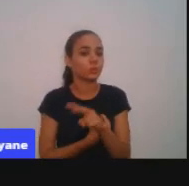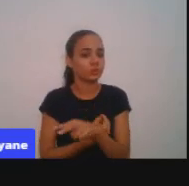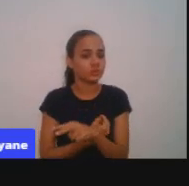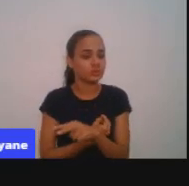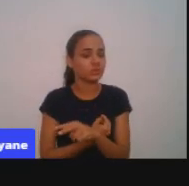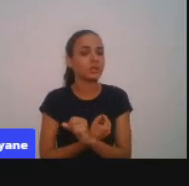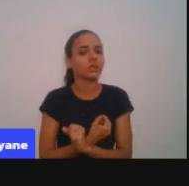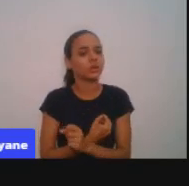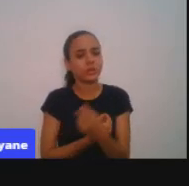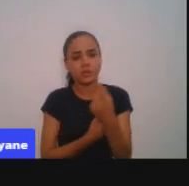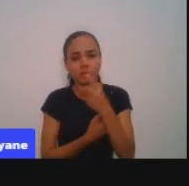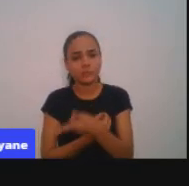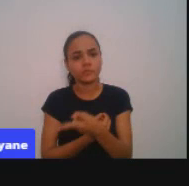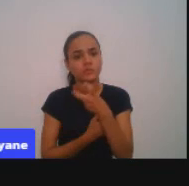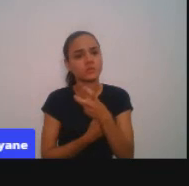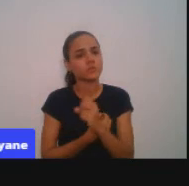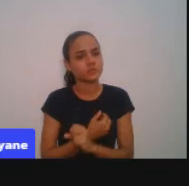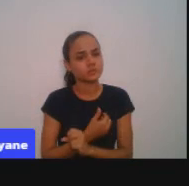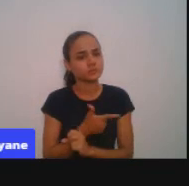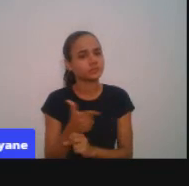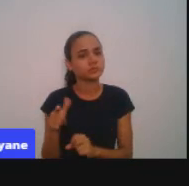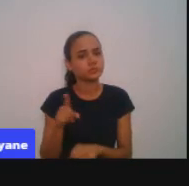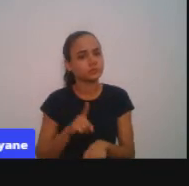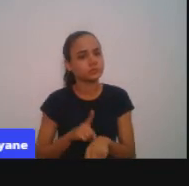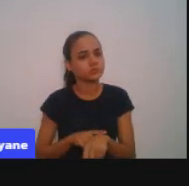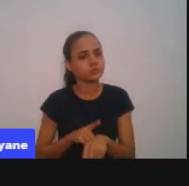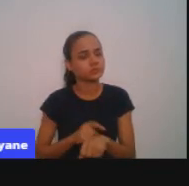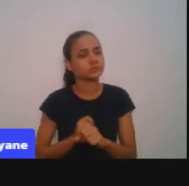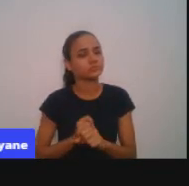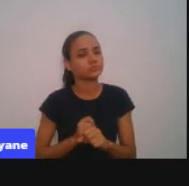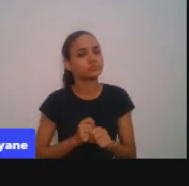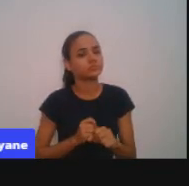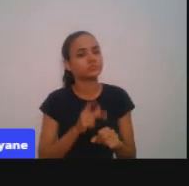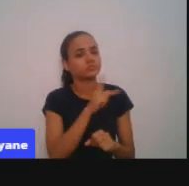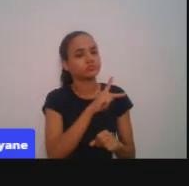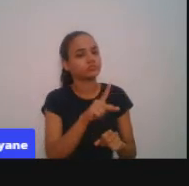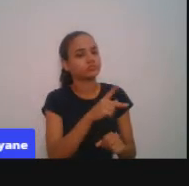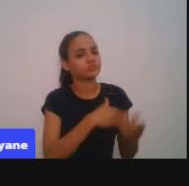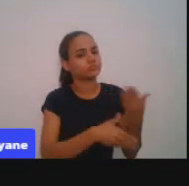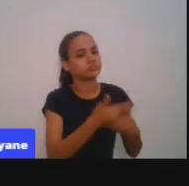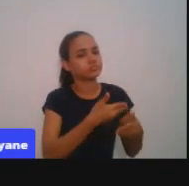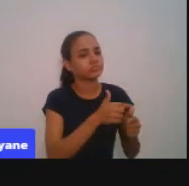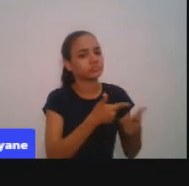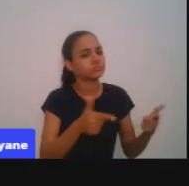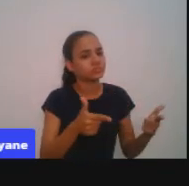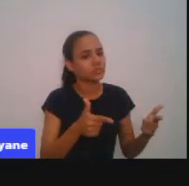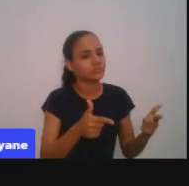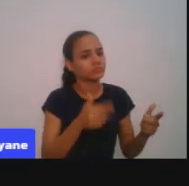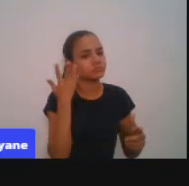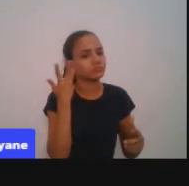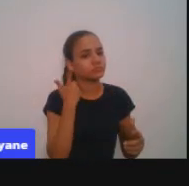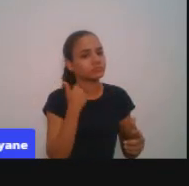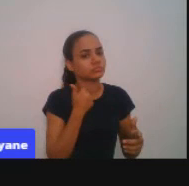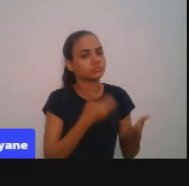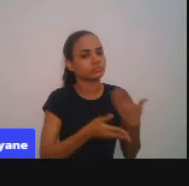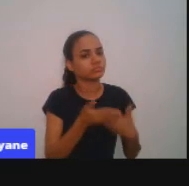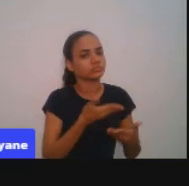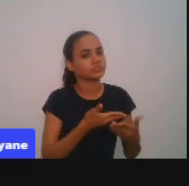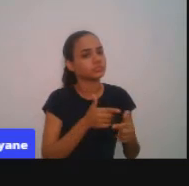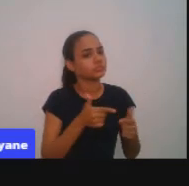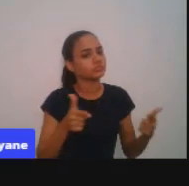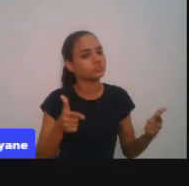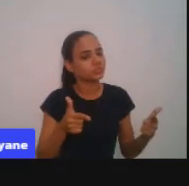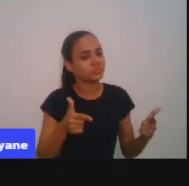a mediação do professor, eu não tenho interação com as outras crianças, e ela está sem essa presença física do professor. Então, isso vai